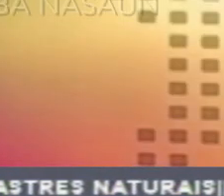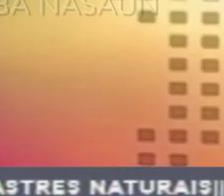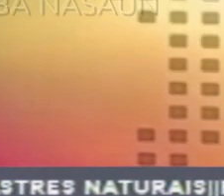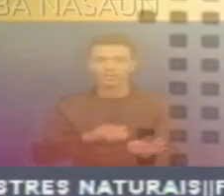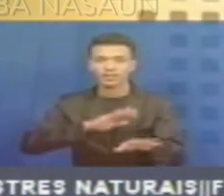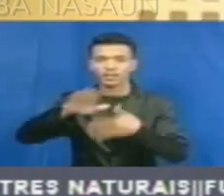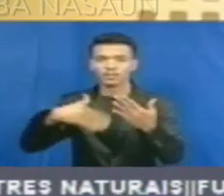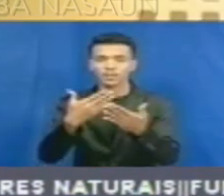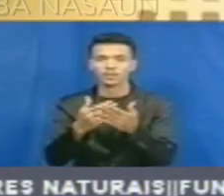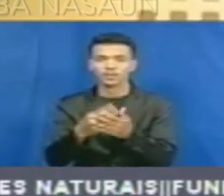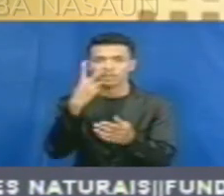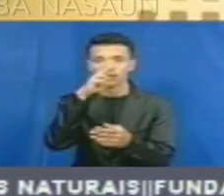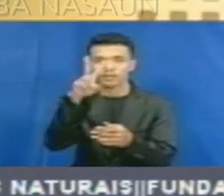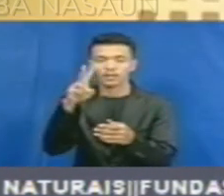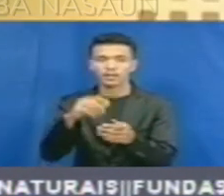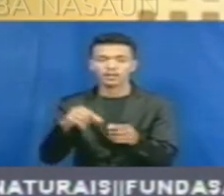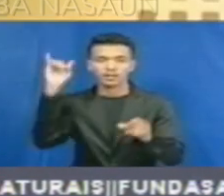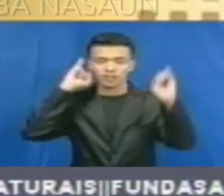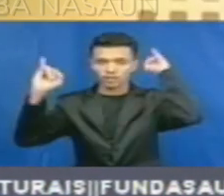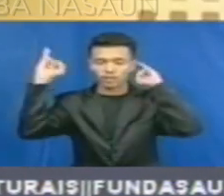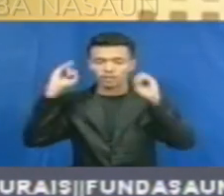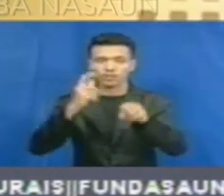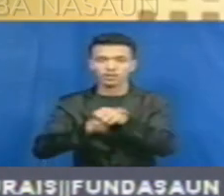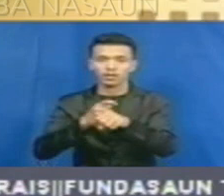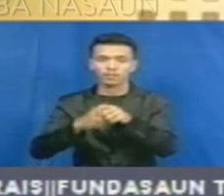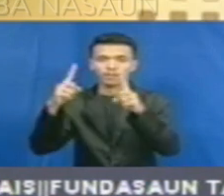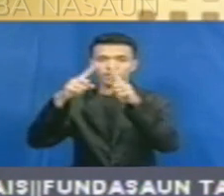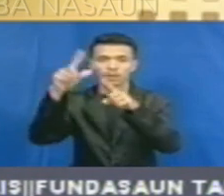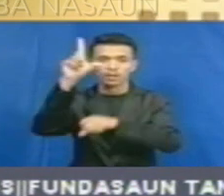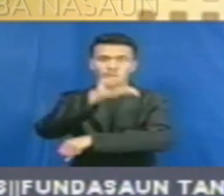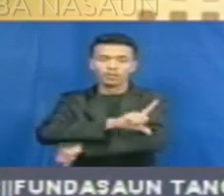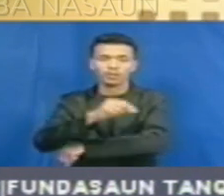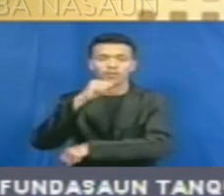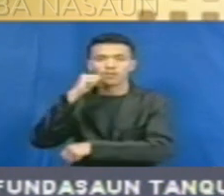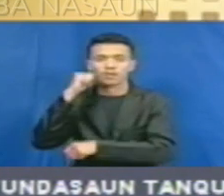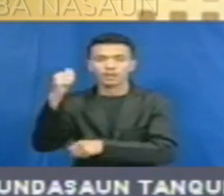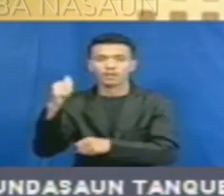Dia de telespectadores, tua irmã está com um pai de date de informação, previsão de tempo, baile São Navan.